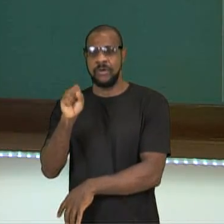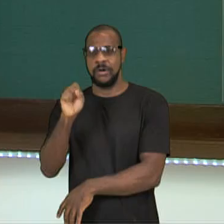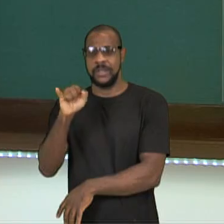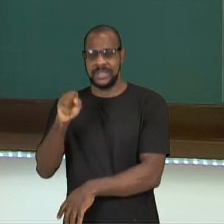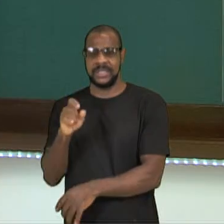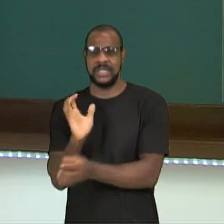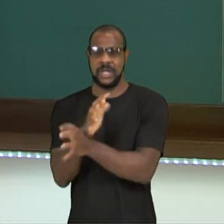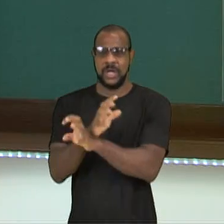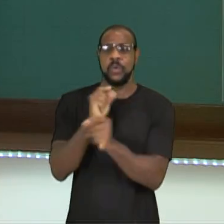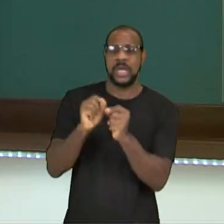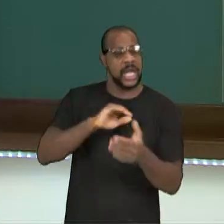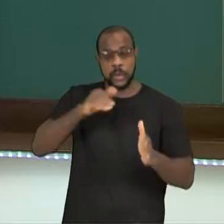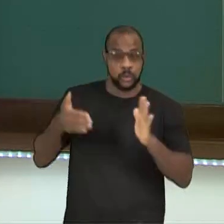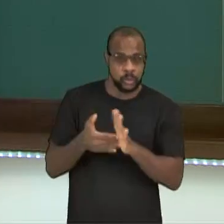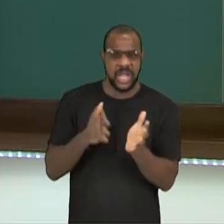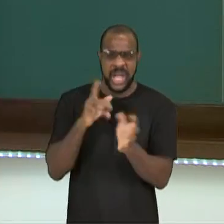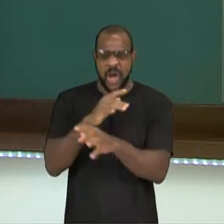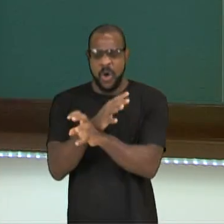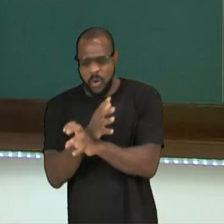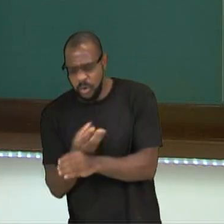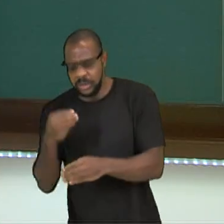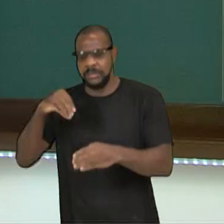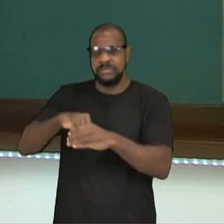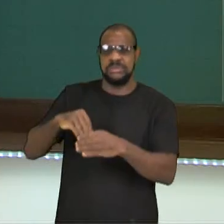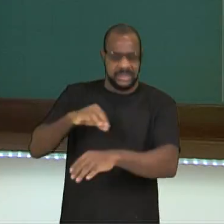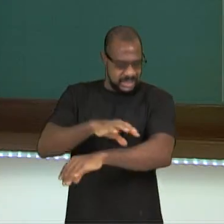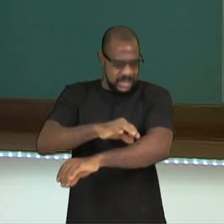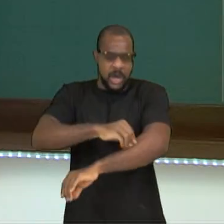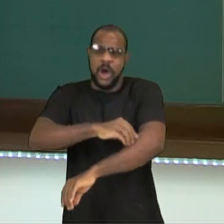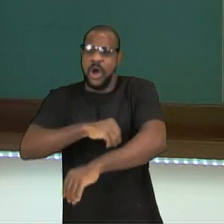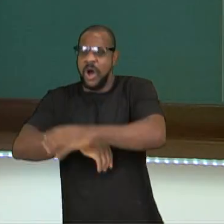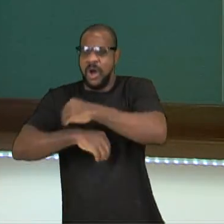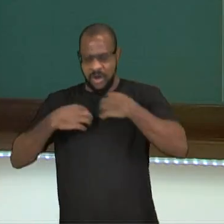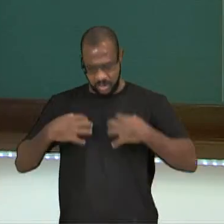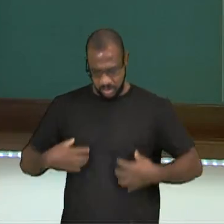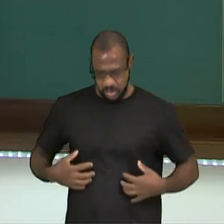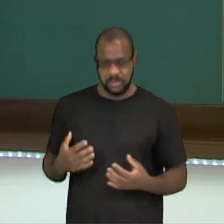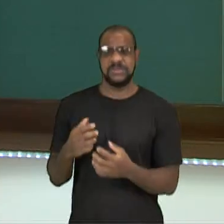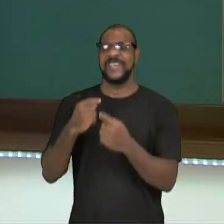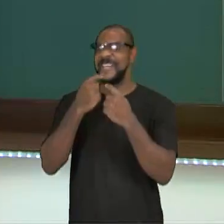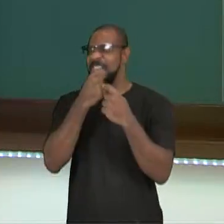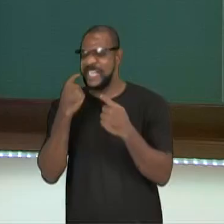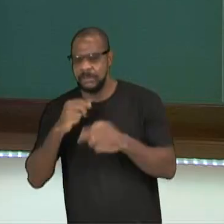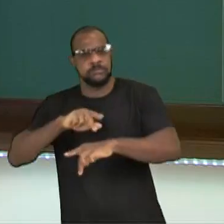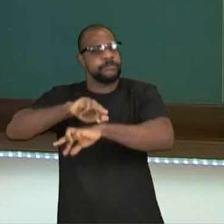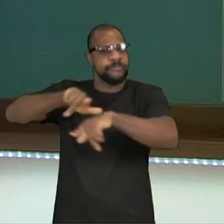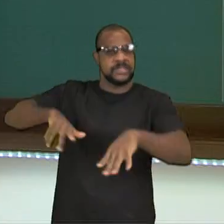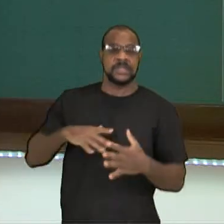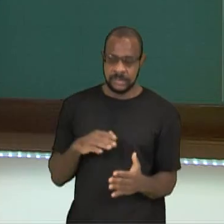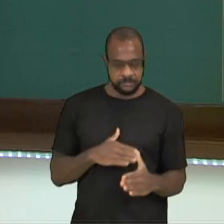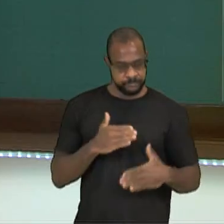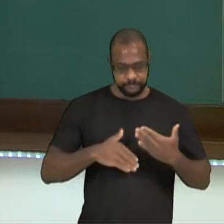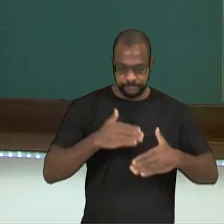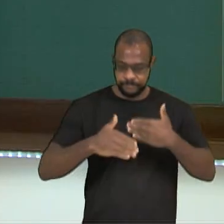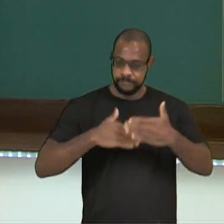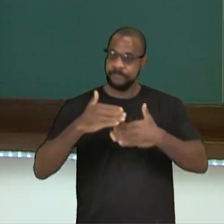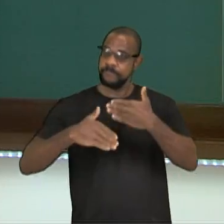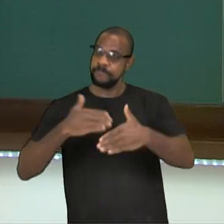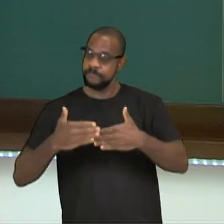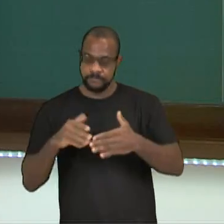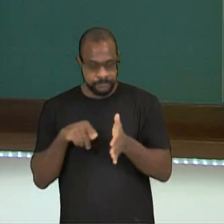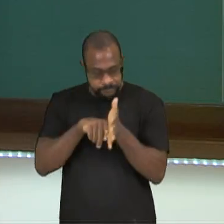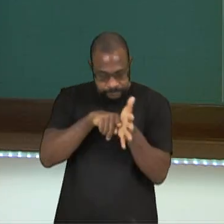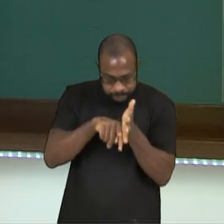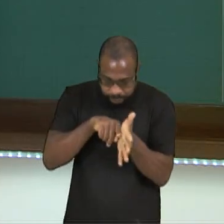somente osso, tudo o que de fósseis, né, fossilização, né, que passa por um processo de fossilização, que